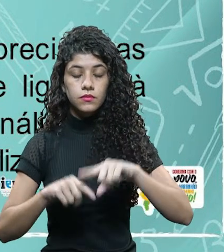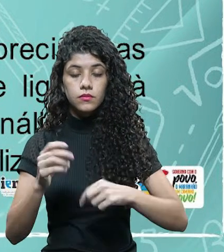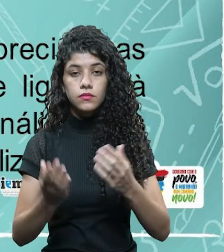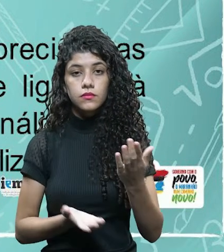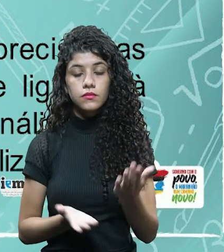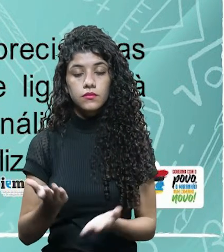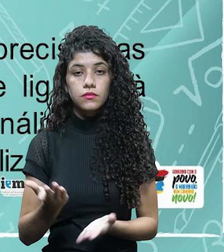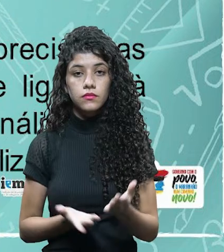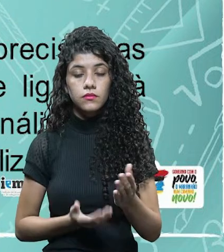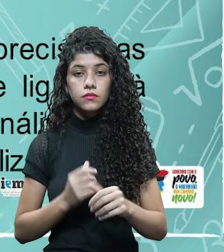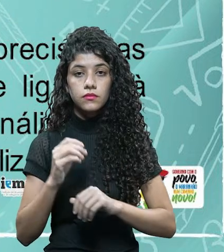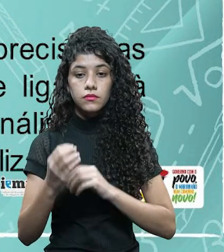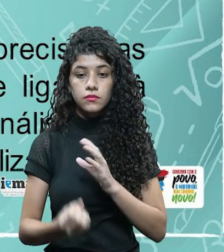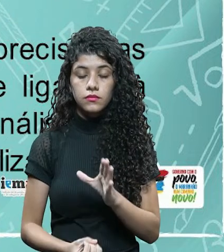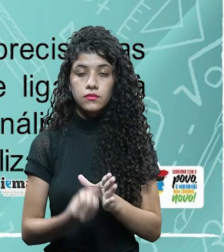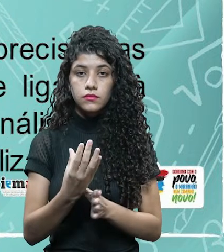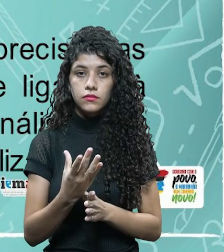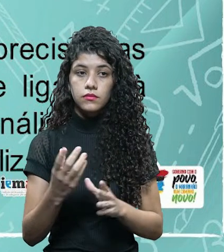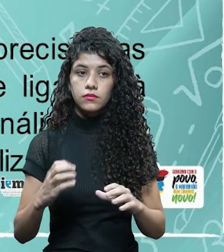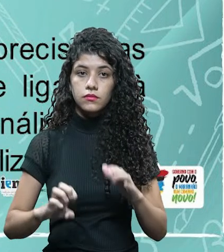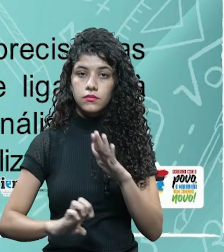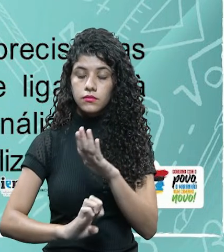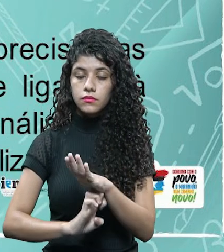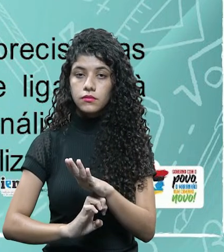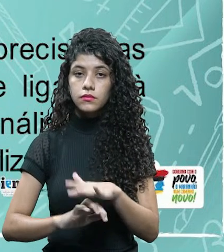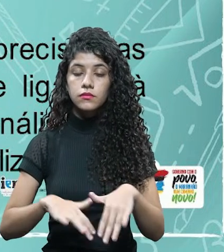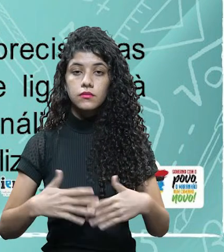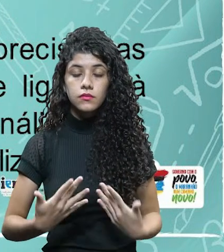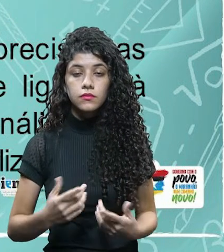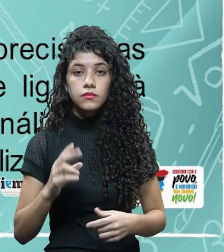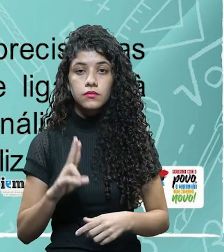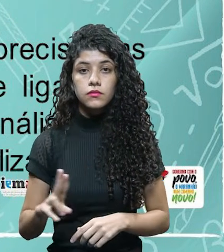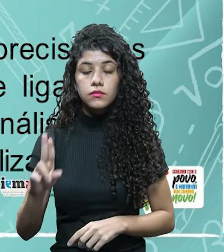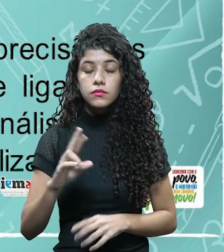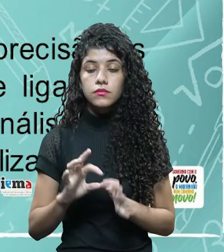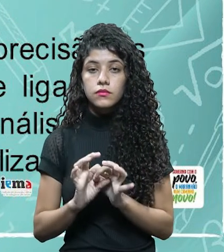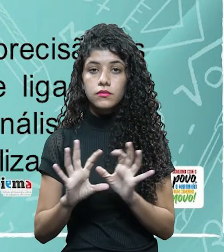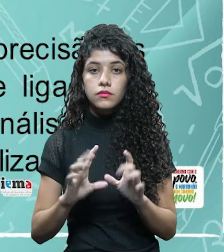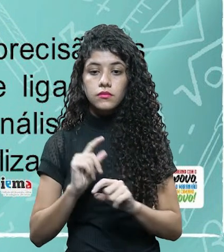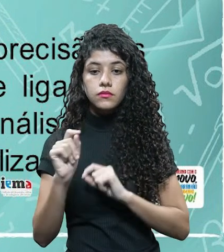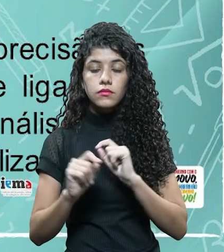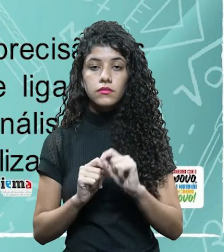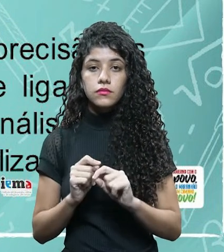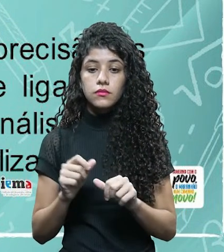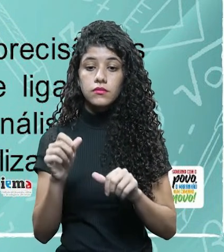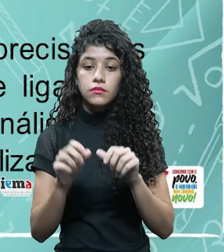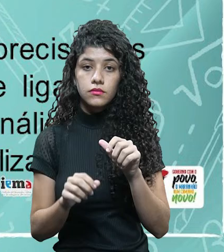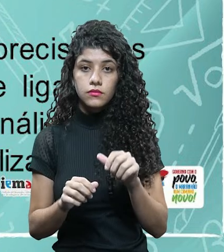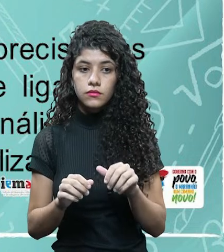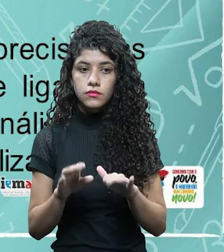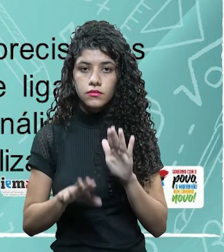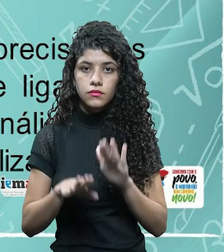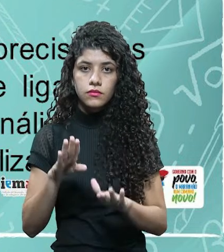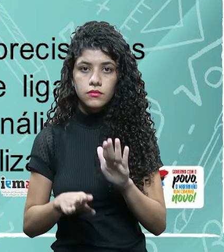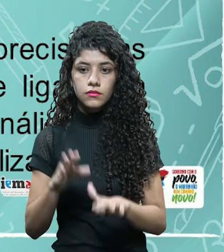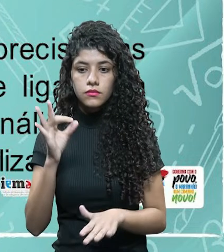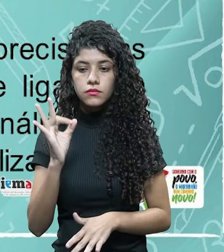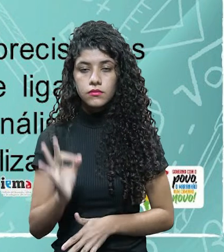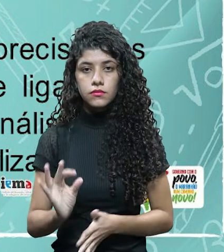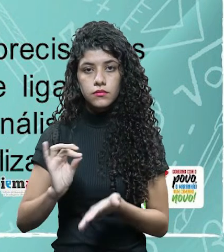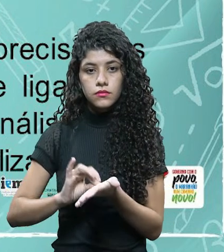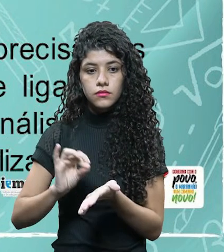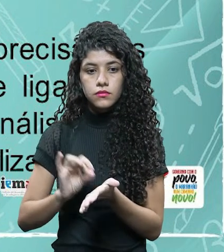por produtos e serviços gerados nessa mesma empresa. Esse método permite o quê? Medir com mais